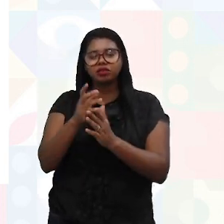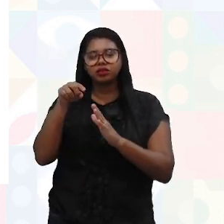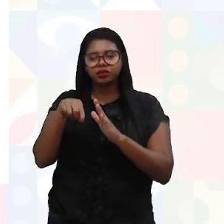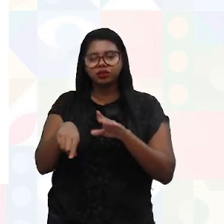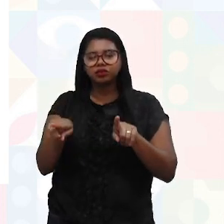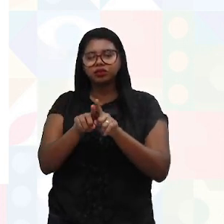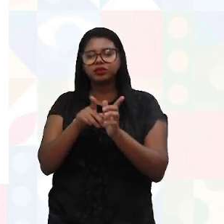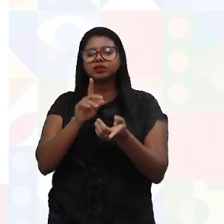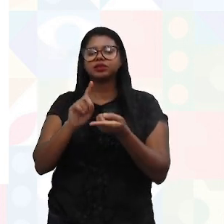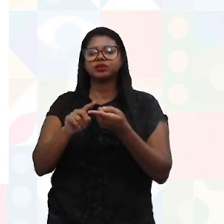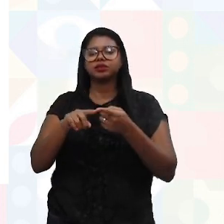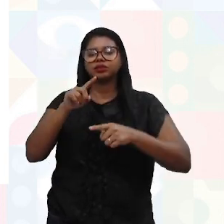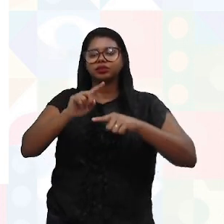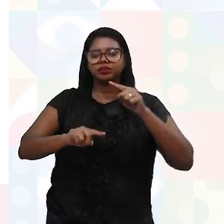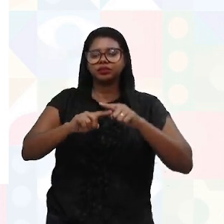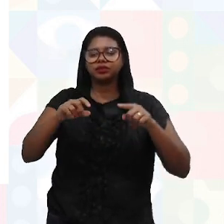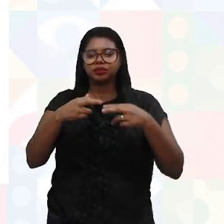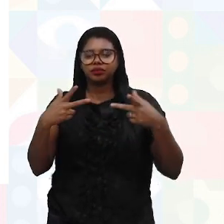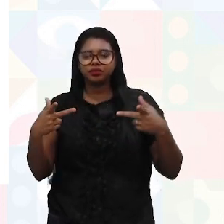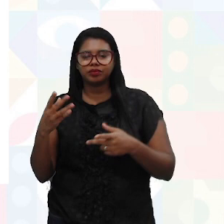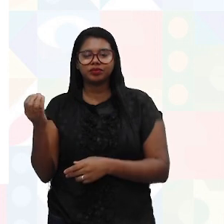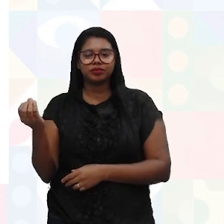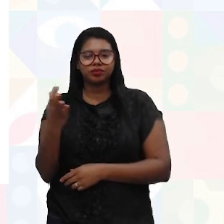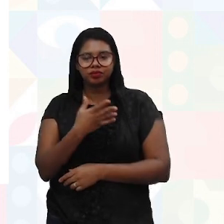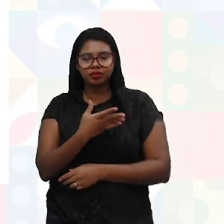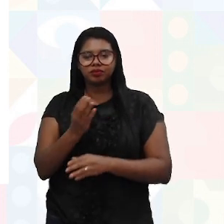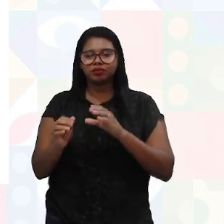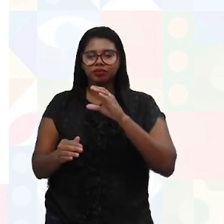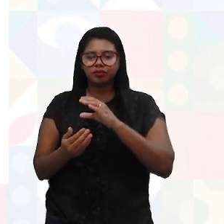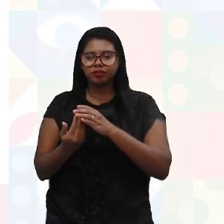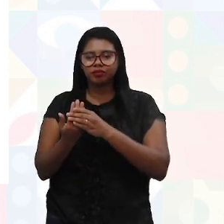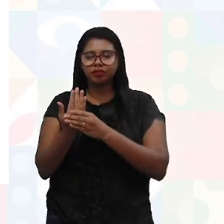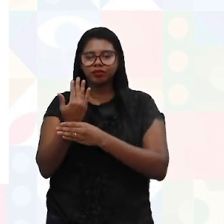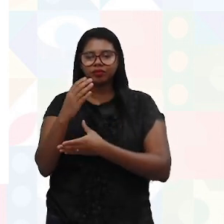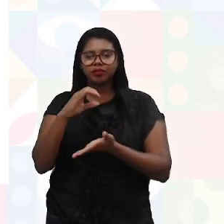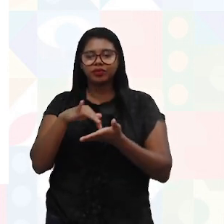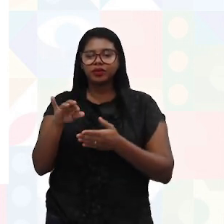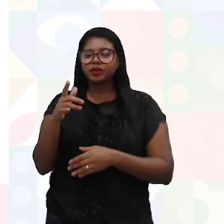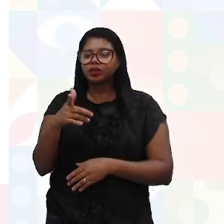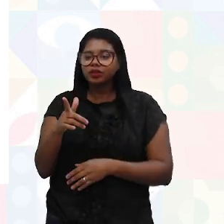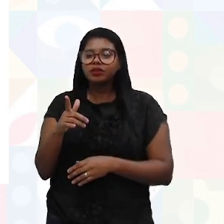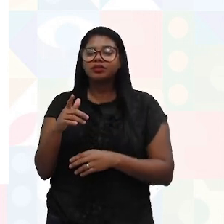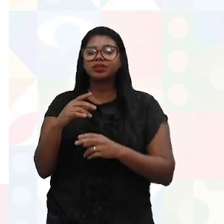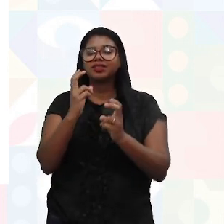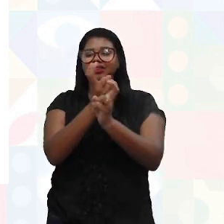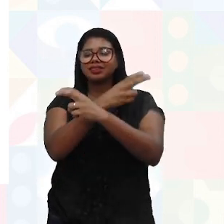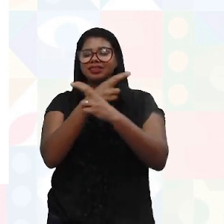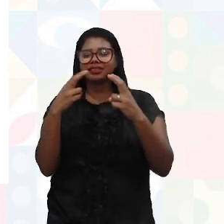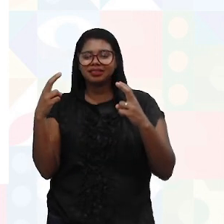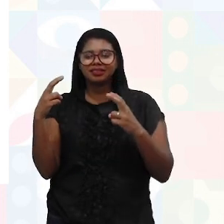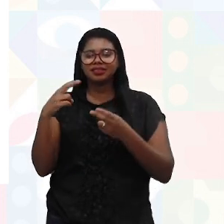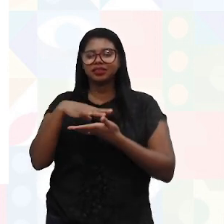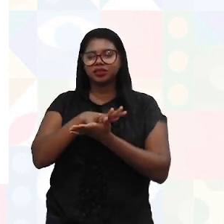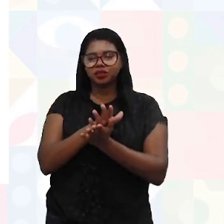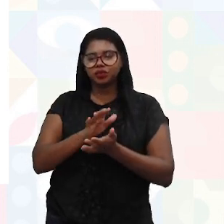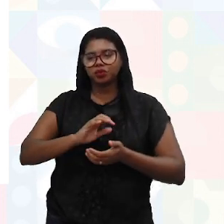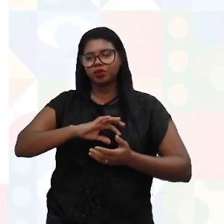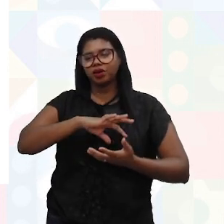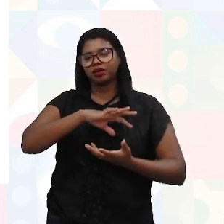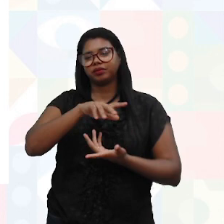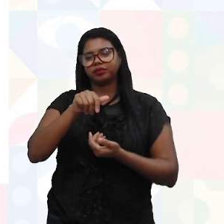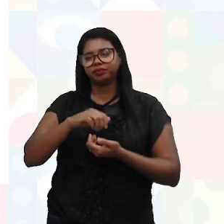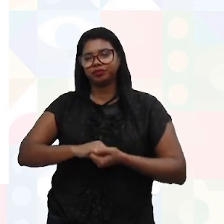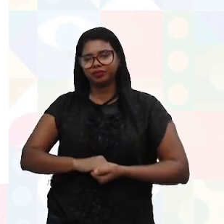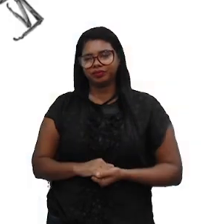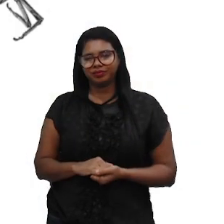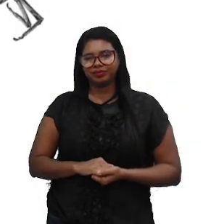Pensar em novos materiais, em outros tipos de impressão, né? Coisas que não poluam tanto o meio ambiente.